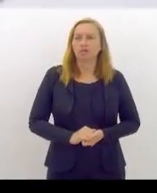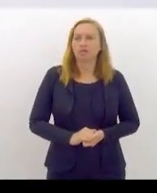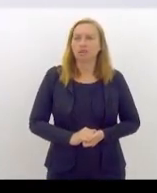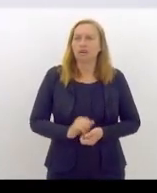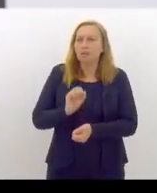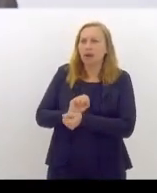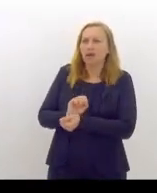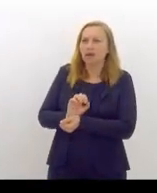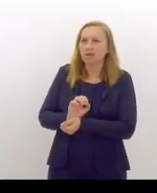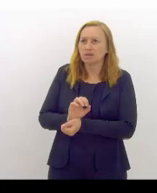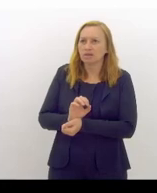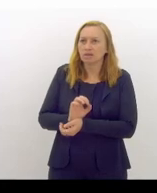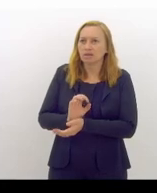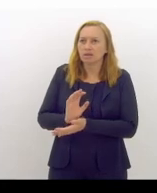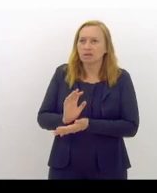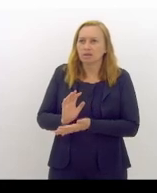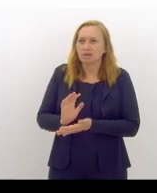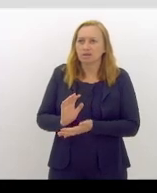não sei não